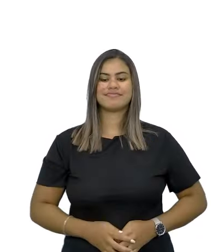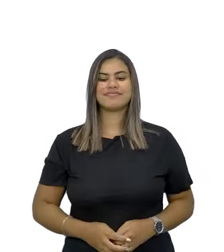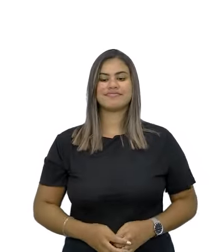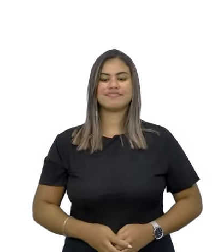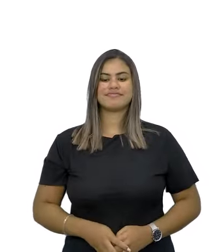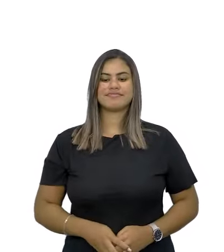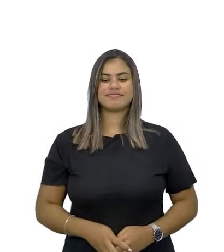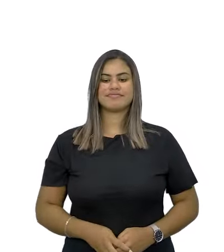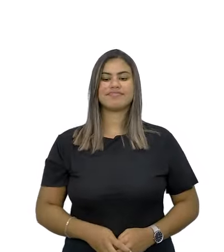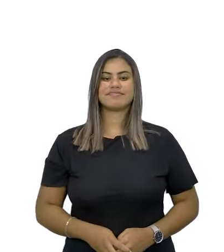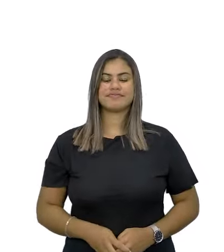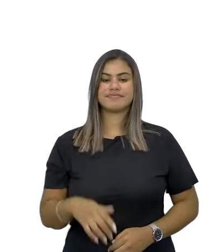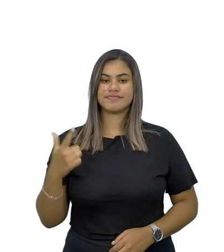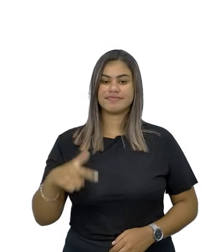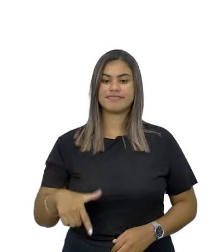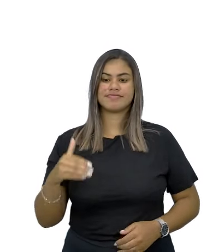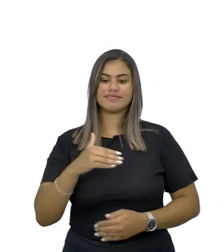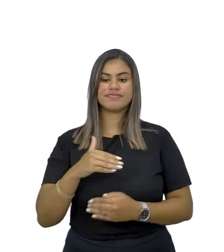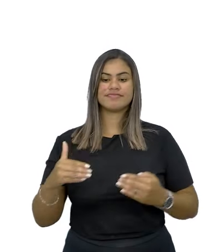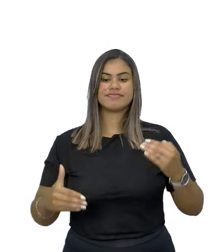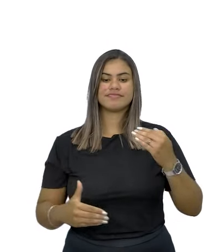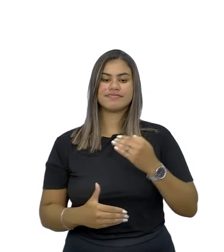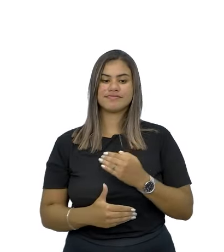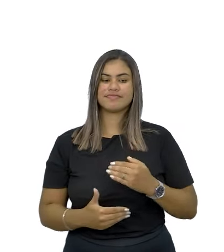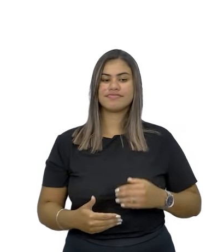né? Próximo slide.